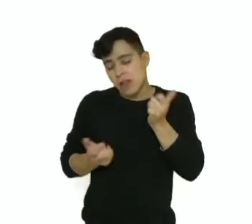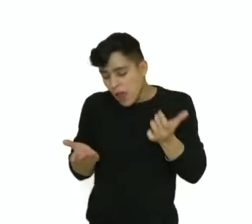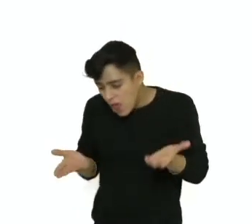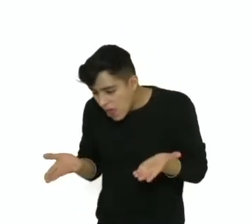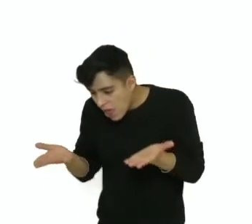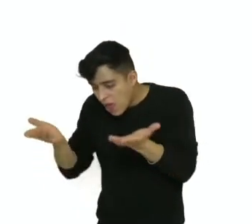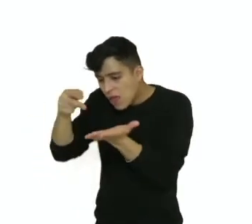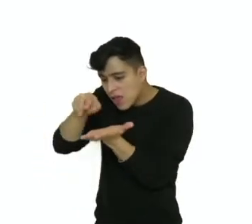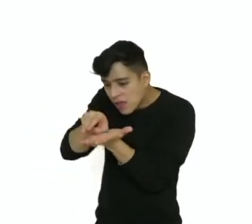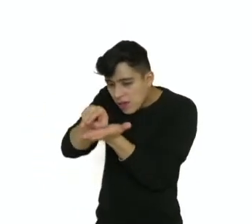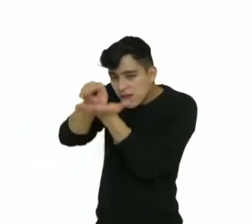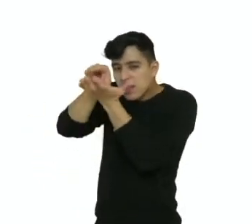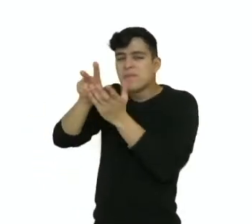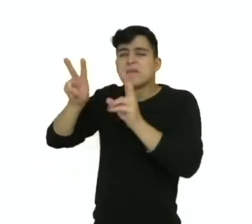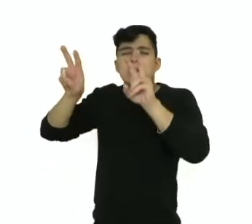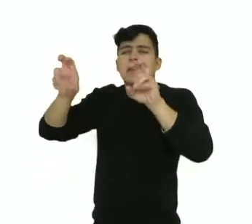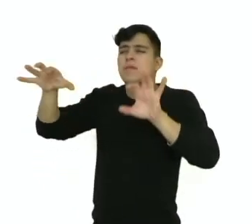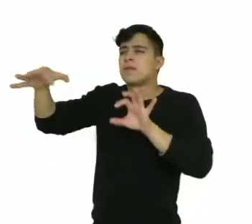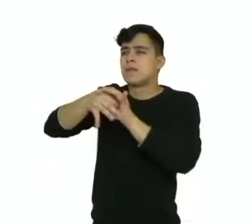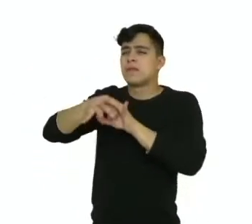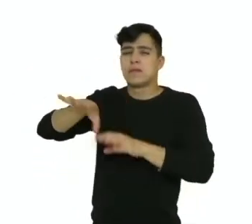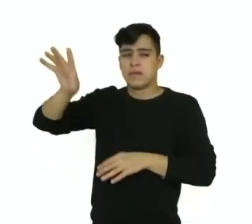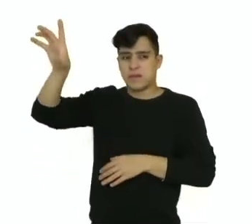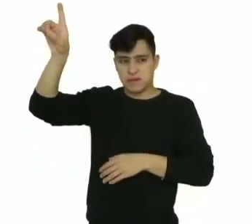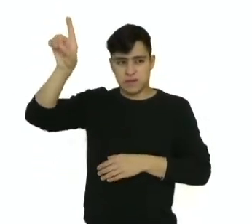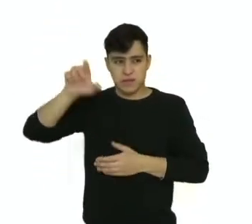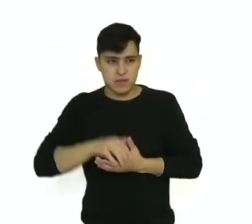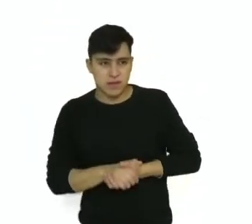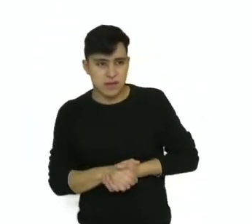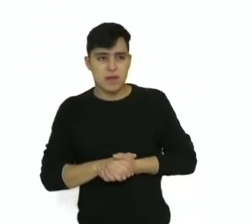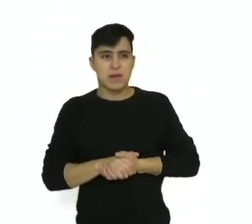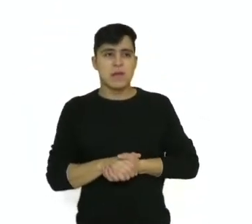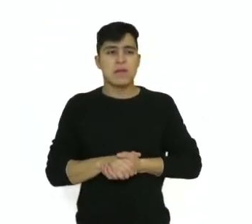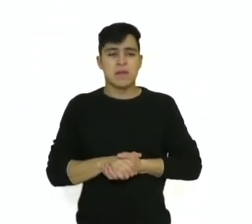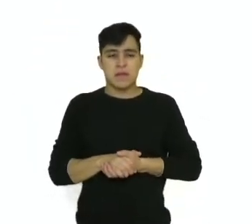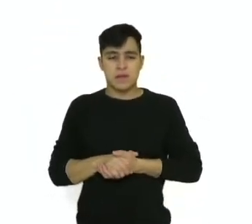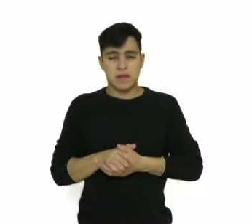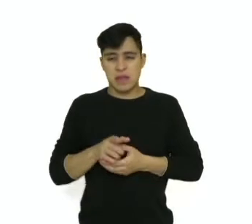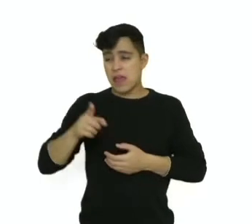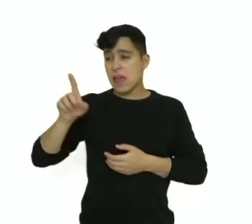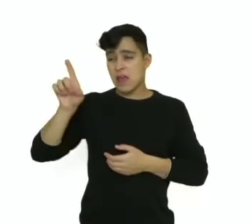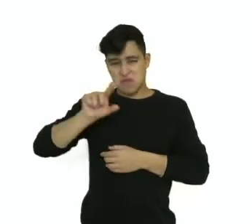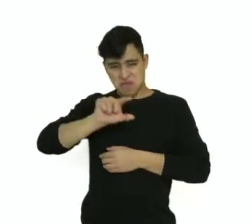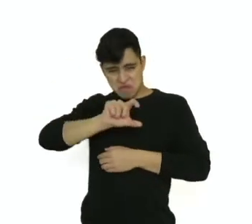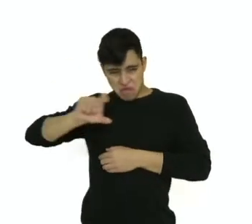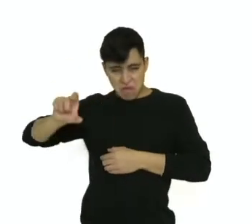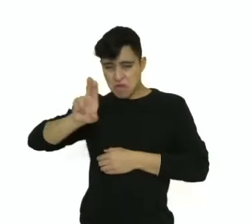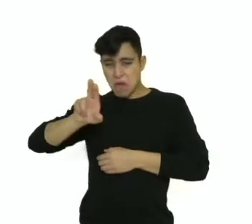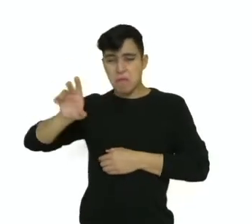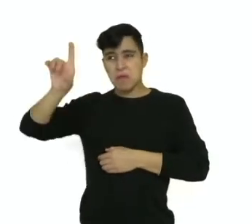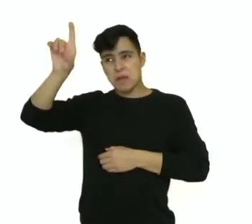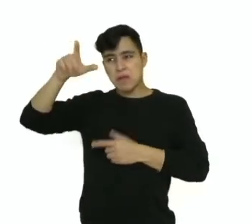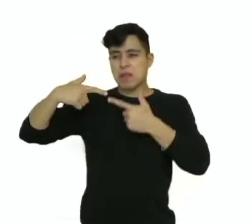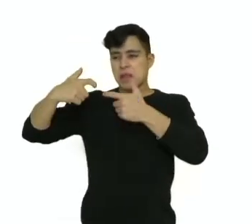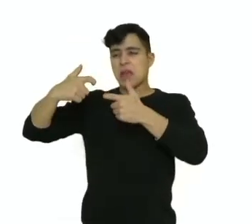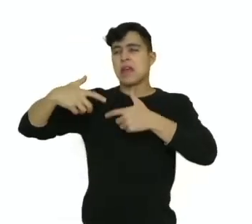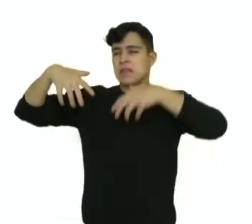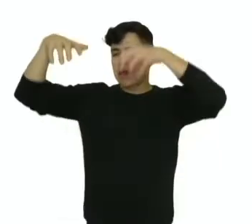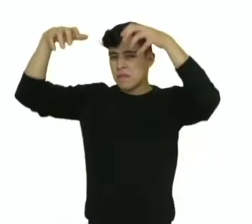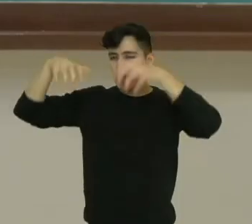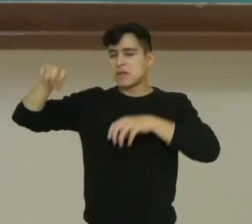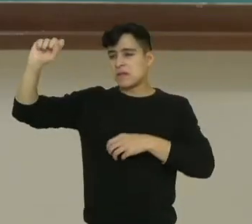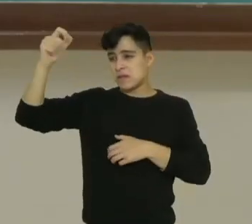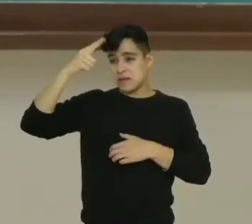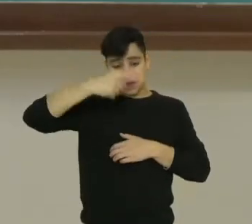os deuses, né? Então aqui, ó, Quetzalcoatl, deus da guerra, das tempestades e do sol. Eles tinham por